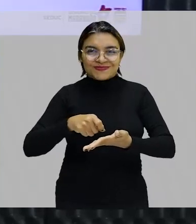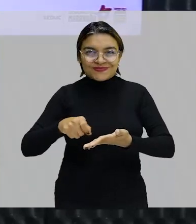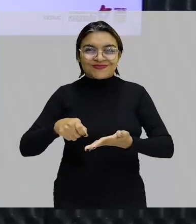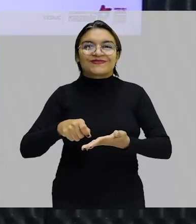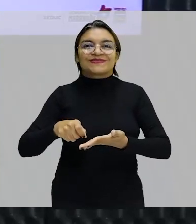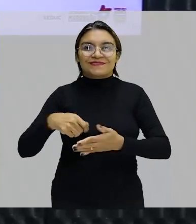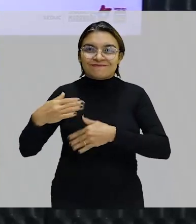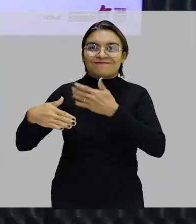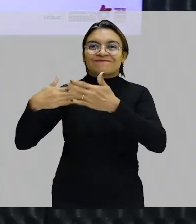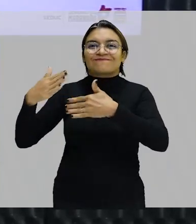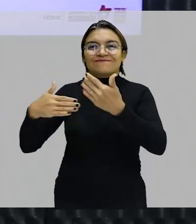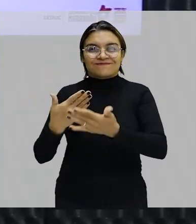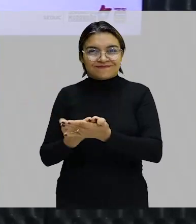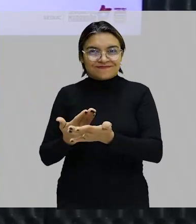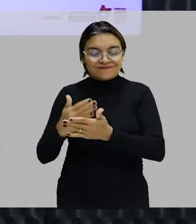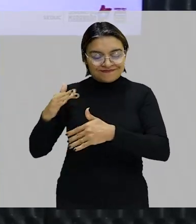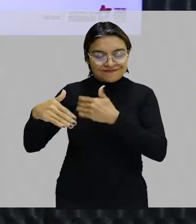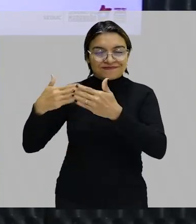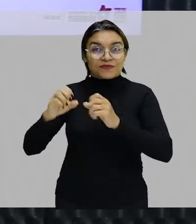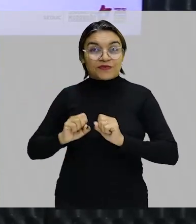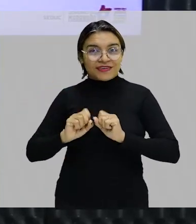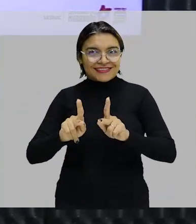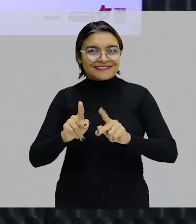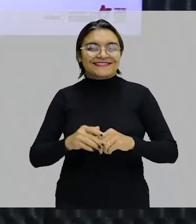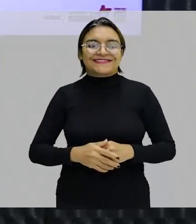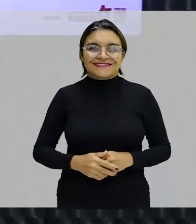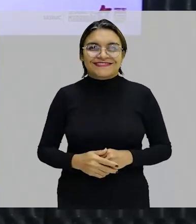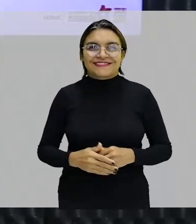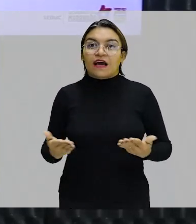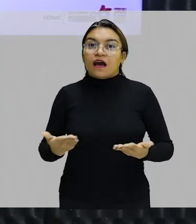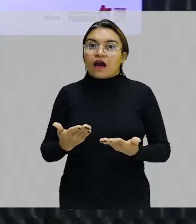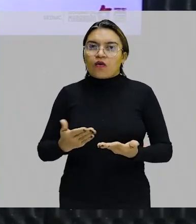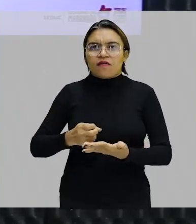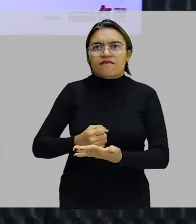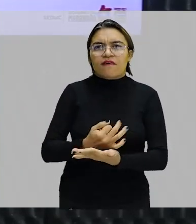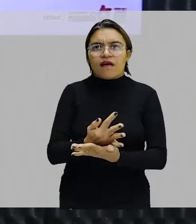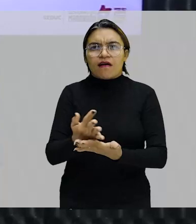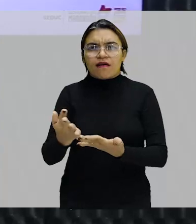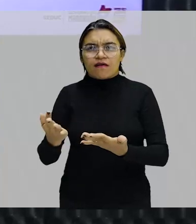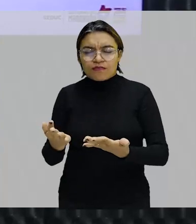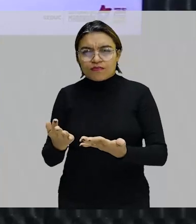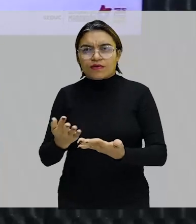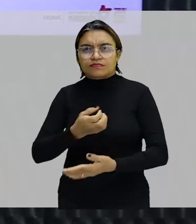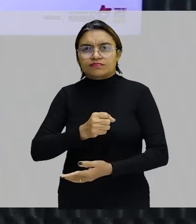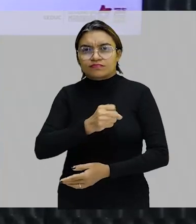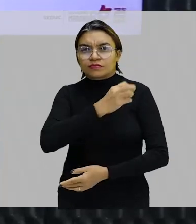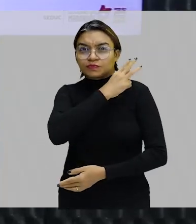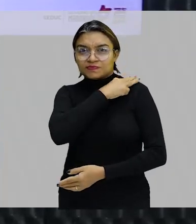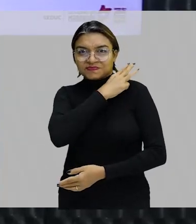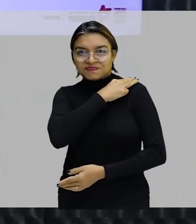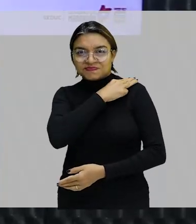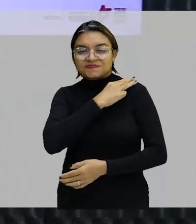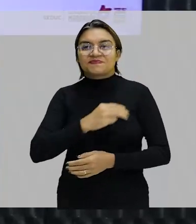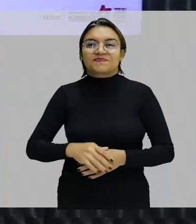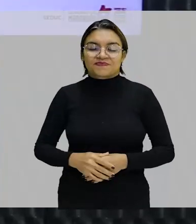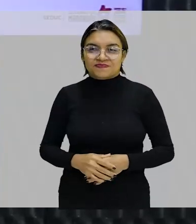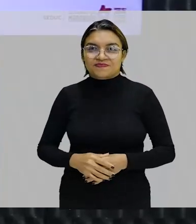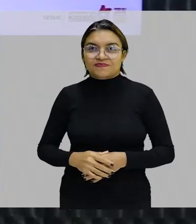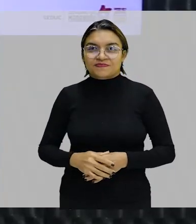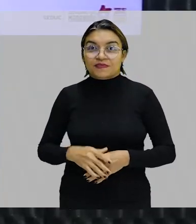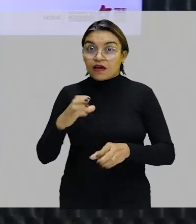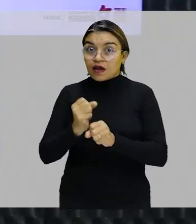e desenvolver os seus estudos. Show de bola? Bom, estamos em uma série de aulas relacionadas ao primeiro ano do ensino médio, os